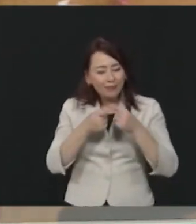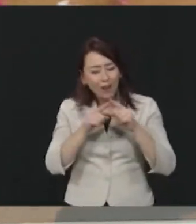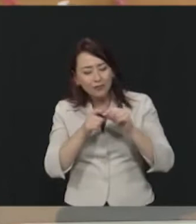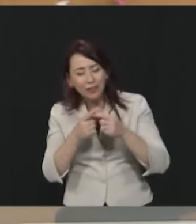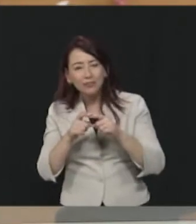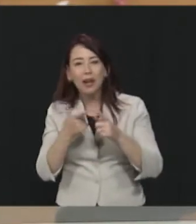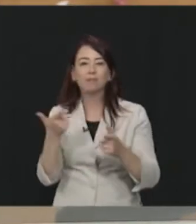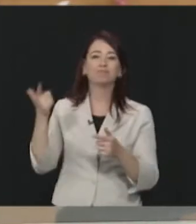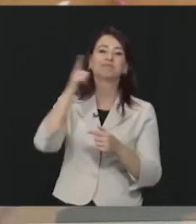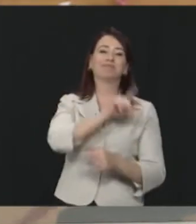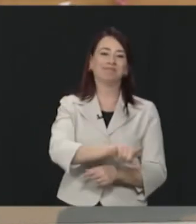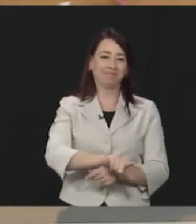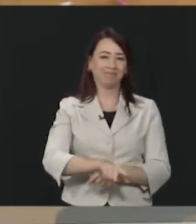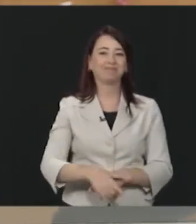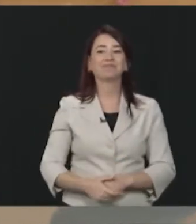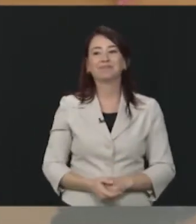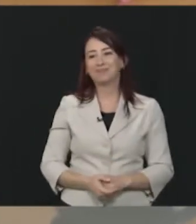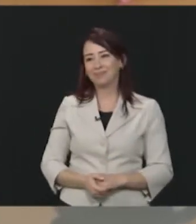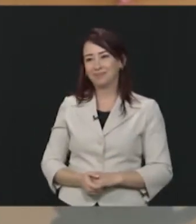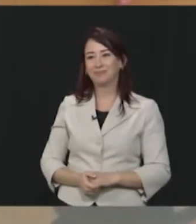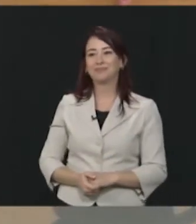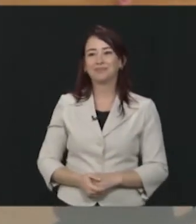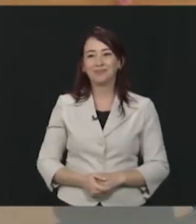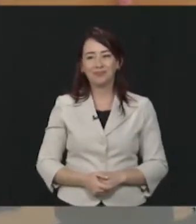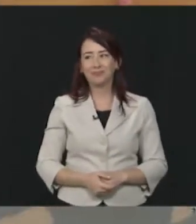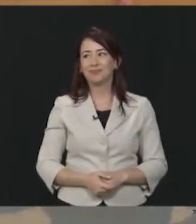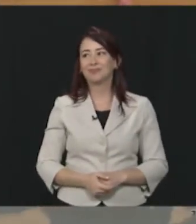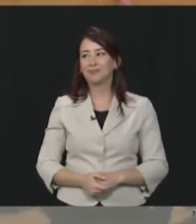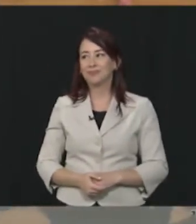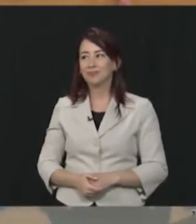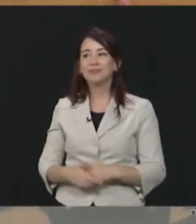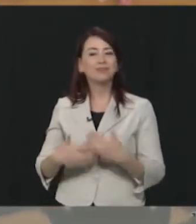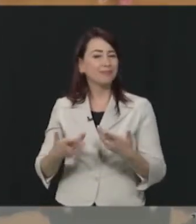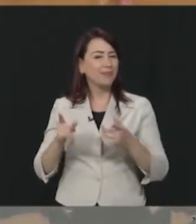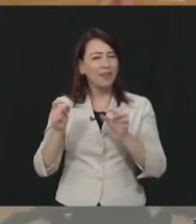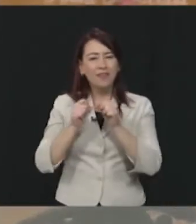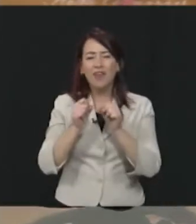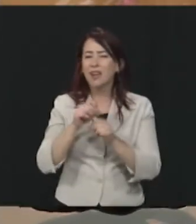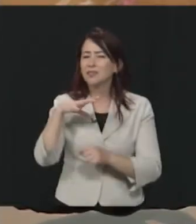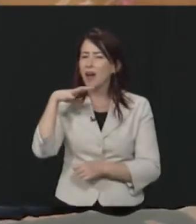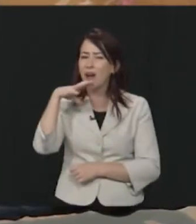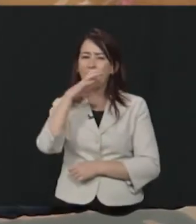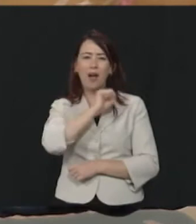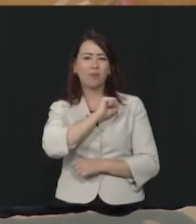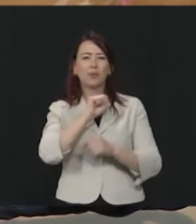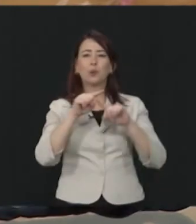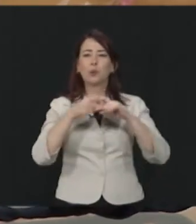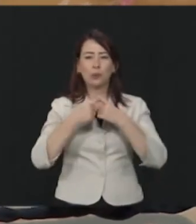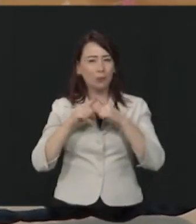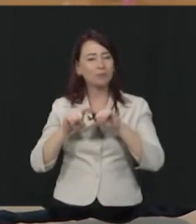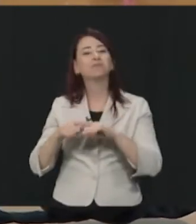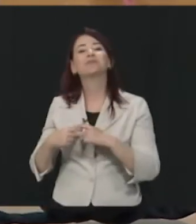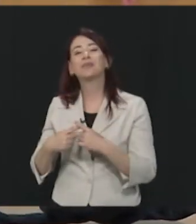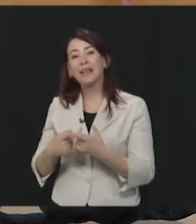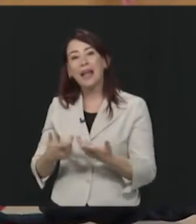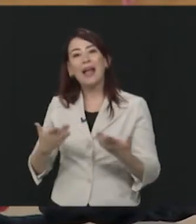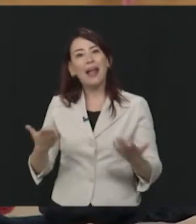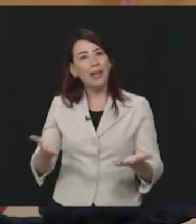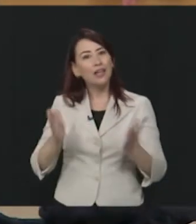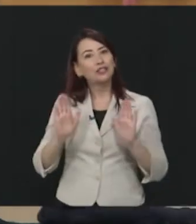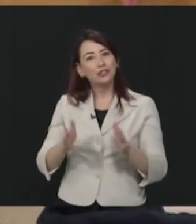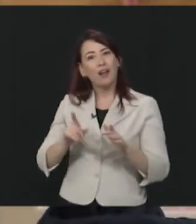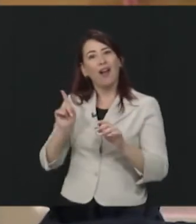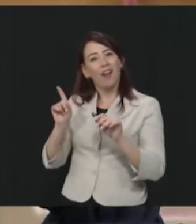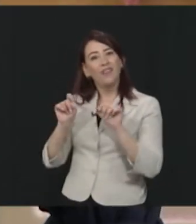olha, é facílimo. Que bacana, dona Rita. E rápido, né? Ó. E estou sabendo que a senhora já fez até um marcador